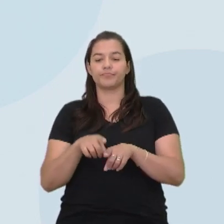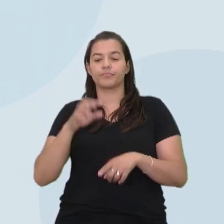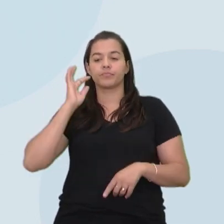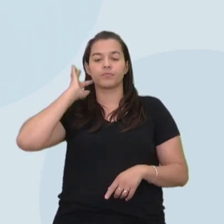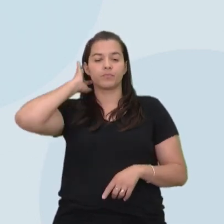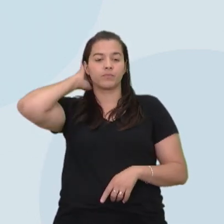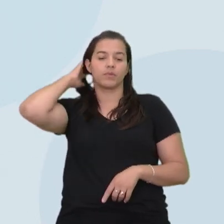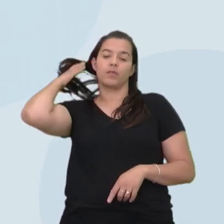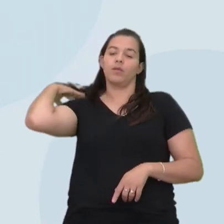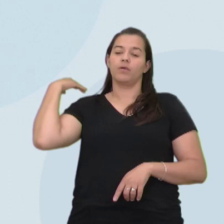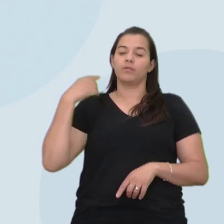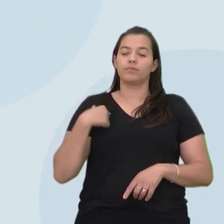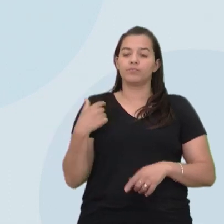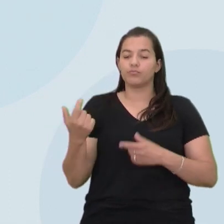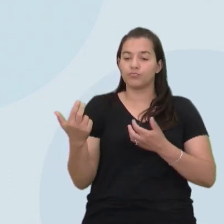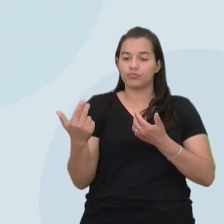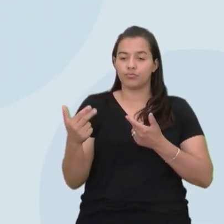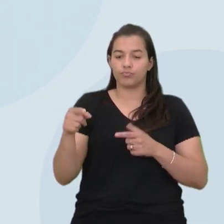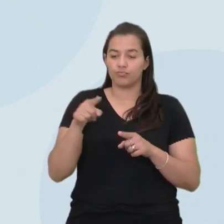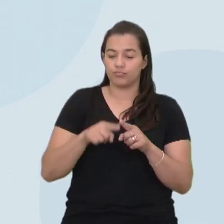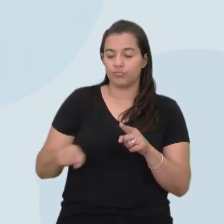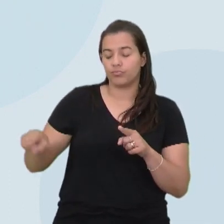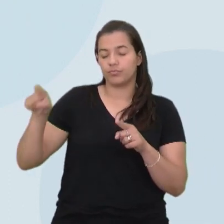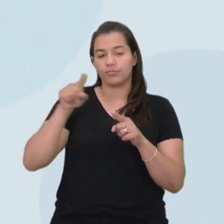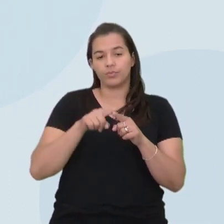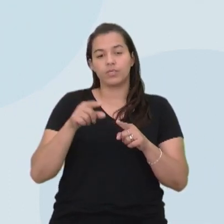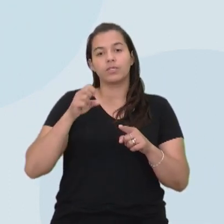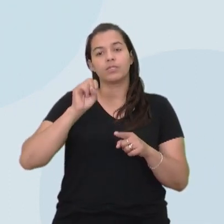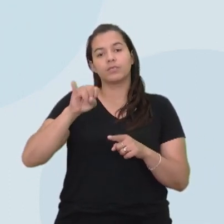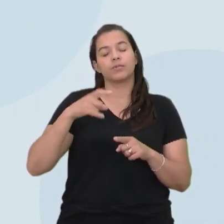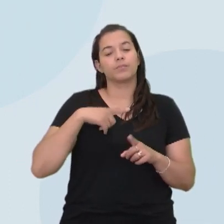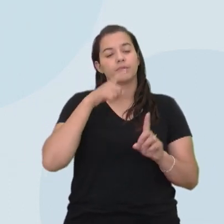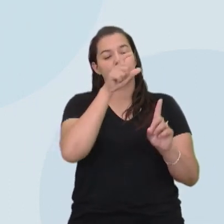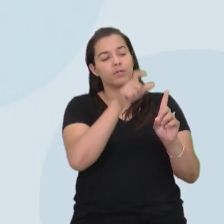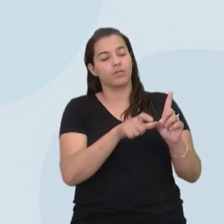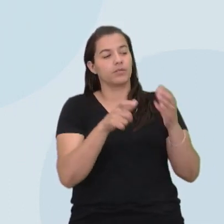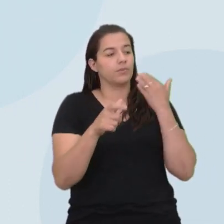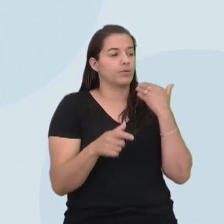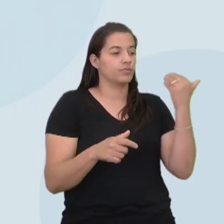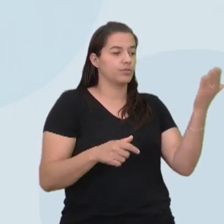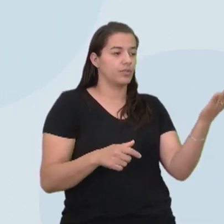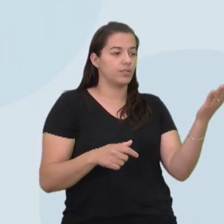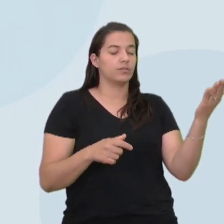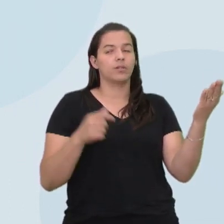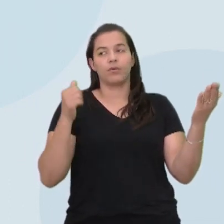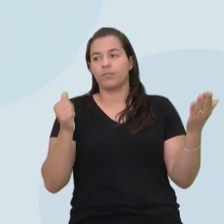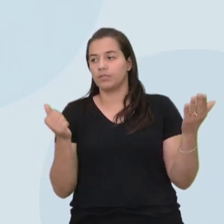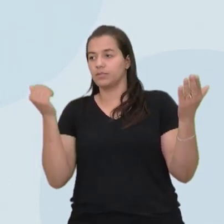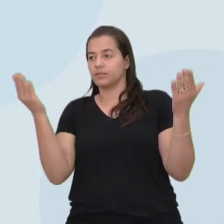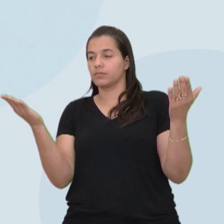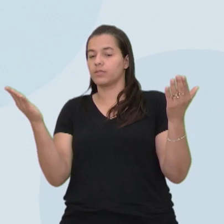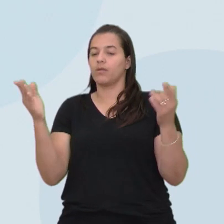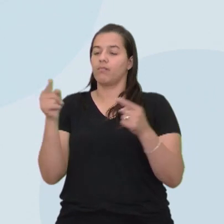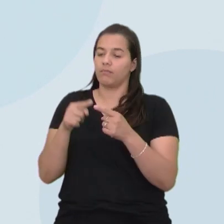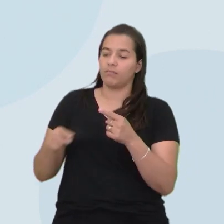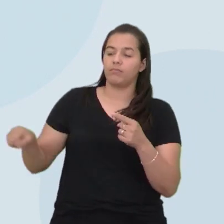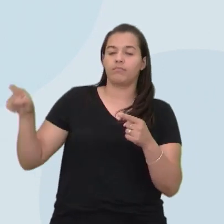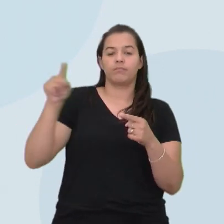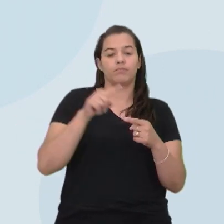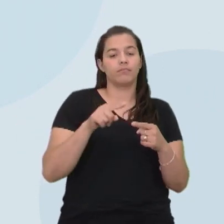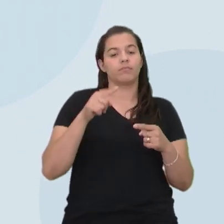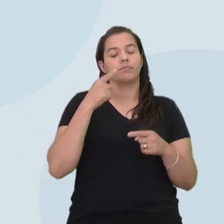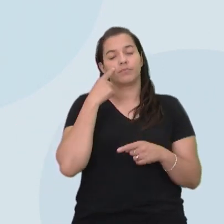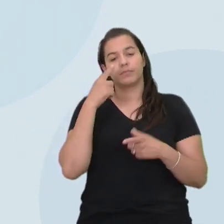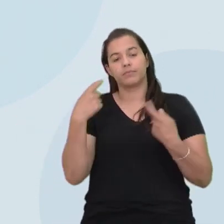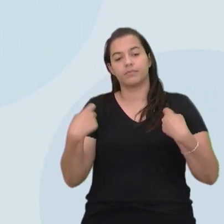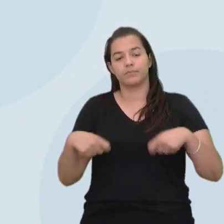quanto o outro é a mesma coisa de girar. Então, se seu personagem está lá viradinho para a direita, quando você fala gire 15 graus, ele vai descer no sentido horário,